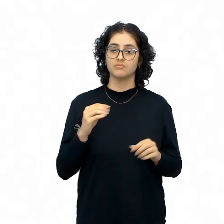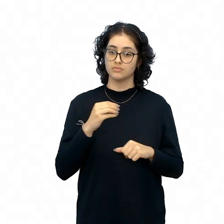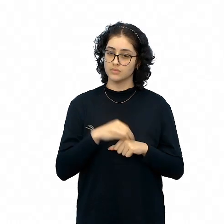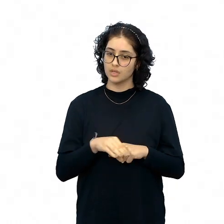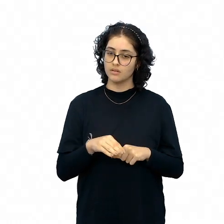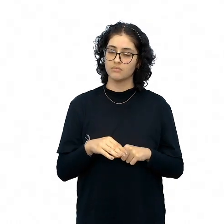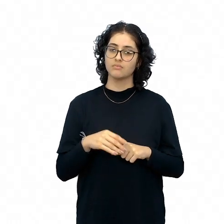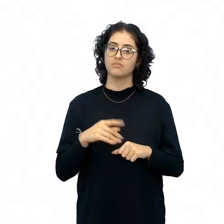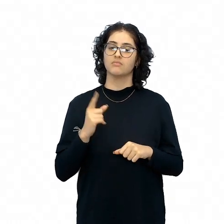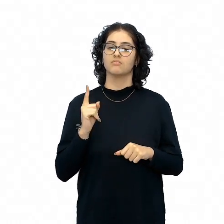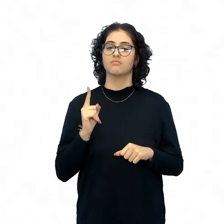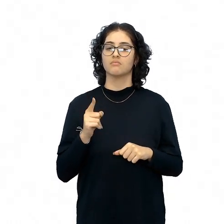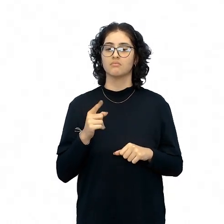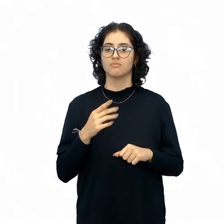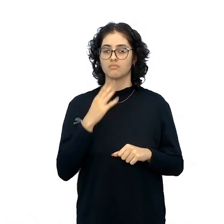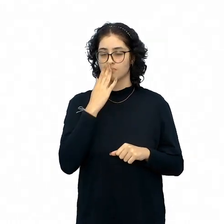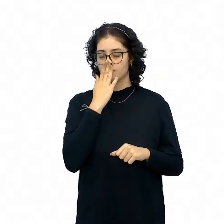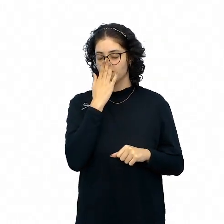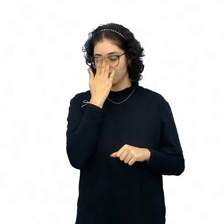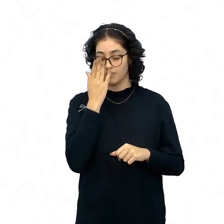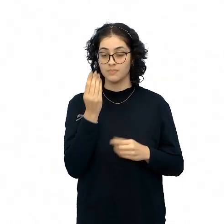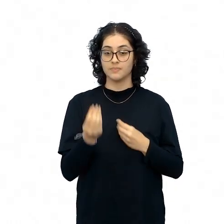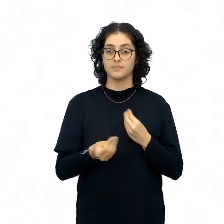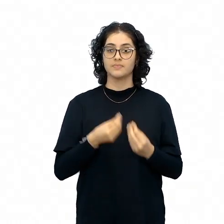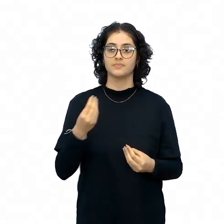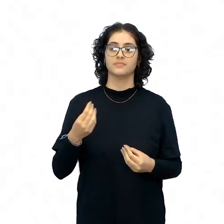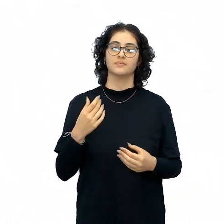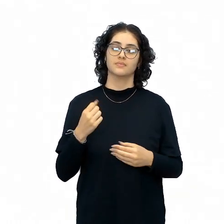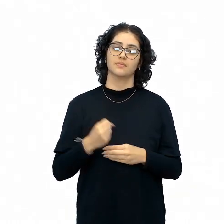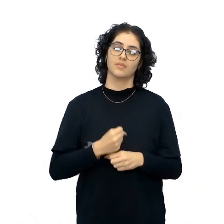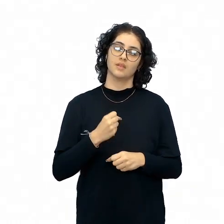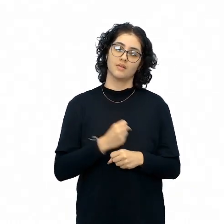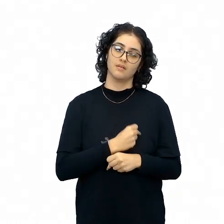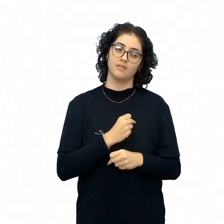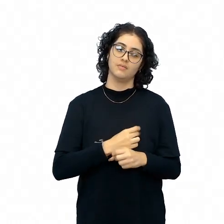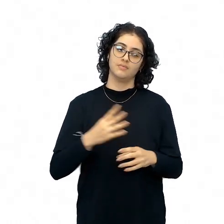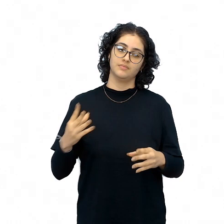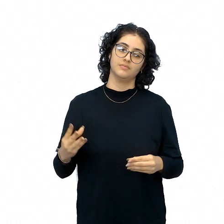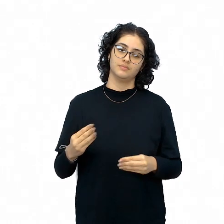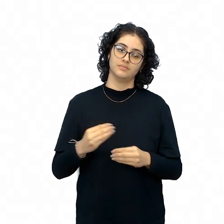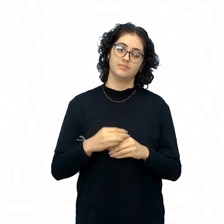de aprendizagem, então, relacionada à construção de